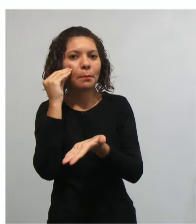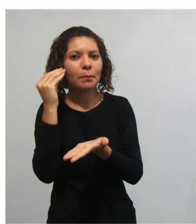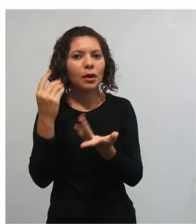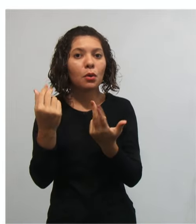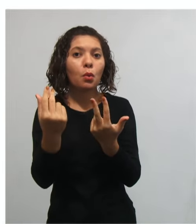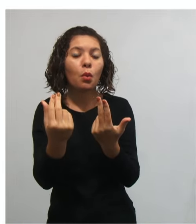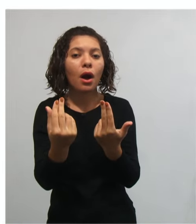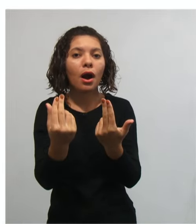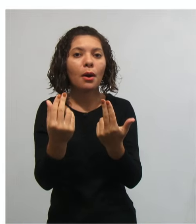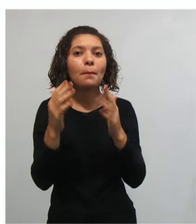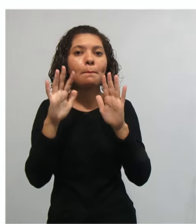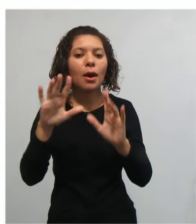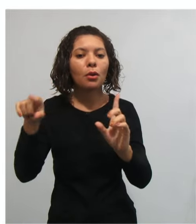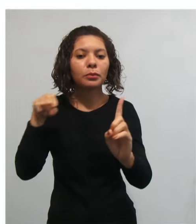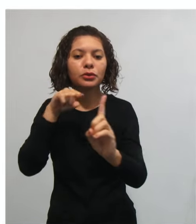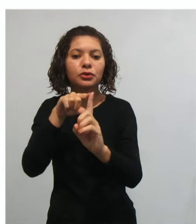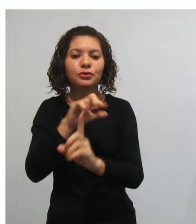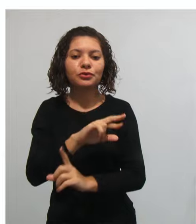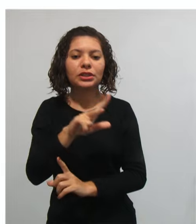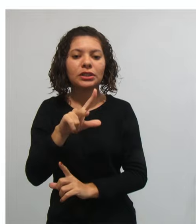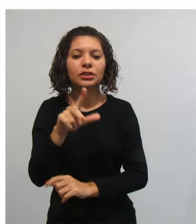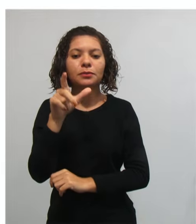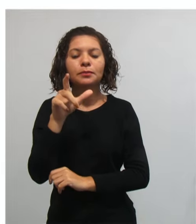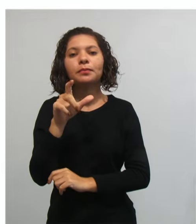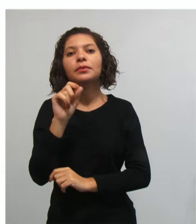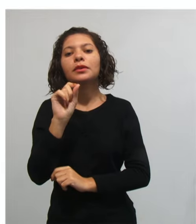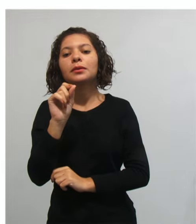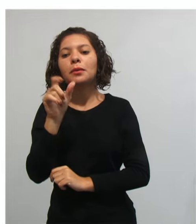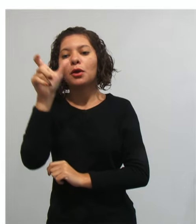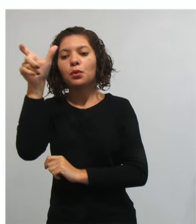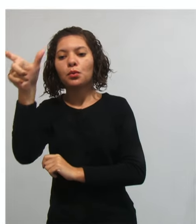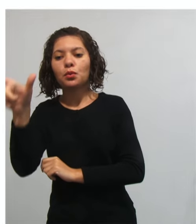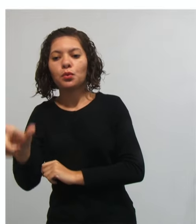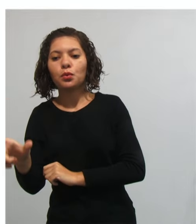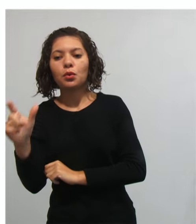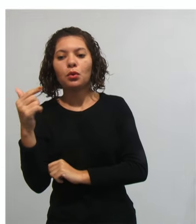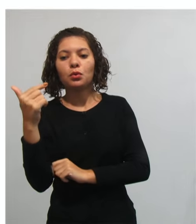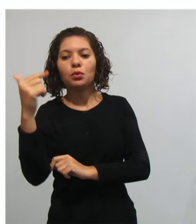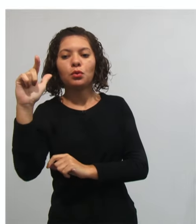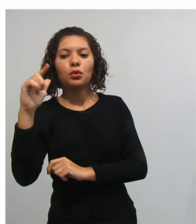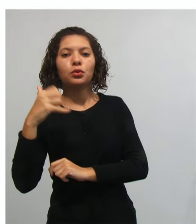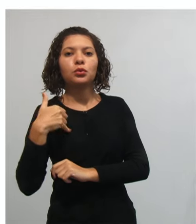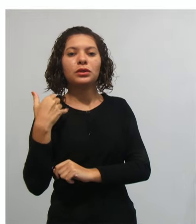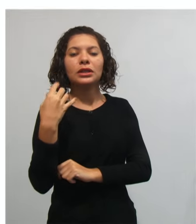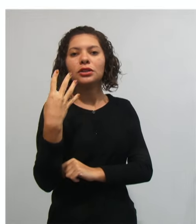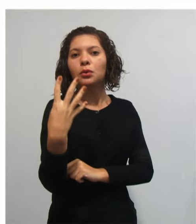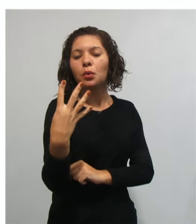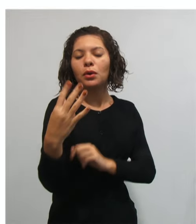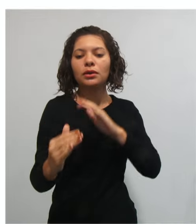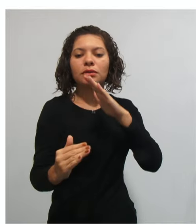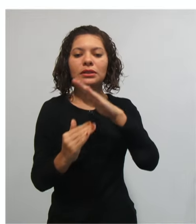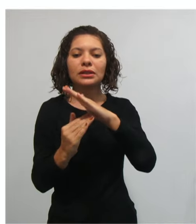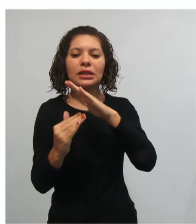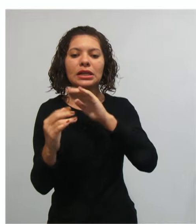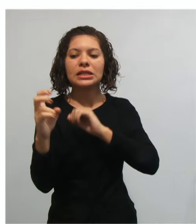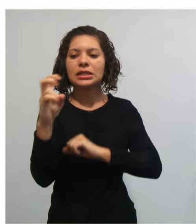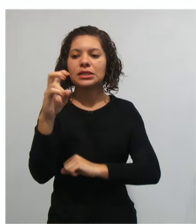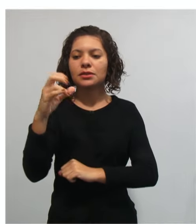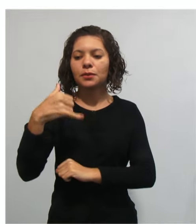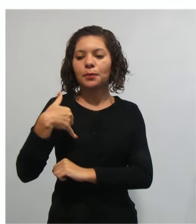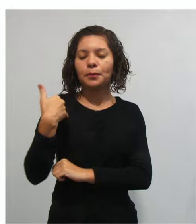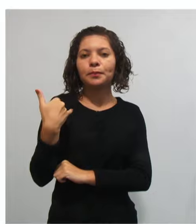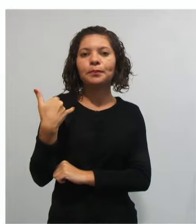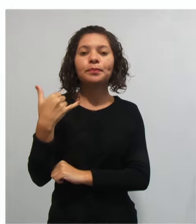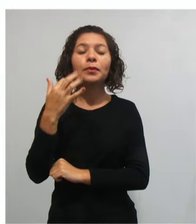experiência com objetivo diferente e já as crianças maiores a partir de 4 anos até 5 anos anos e